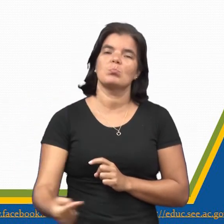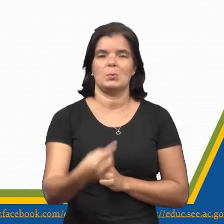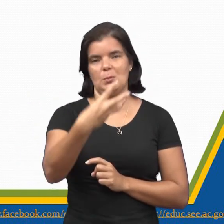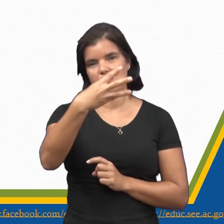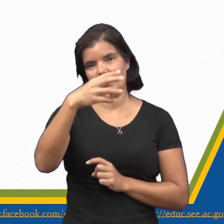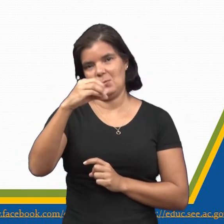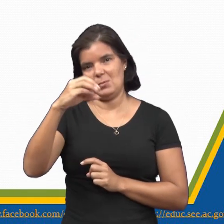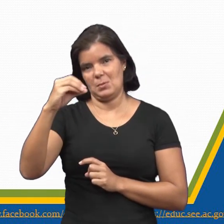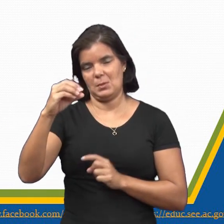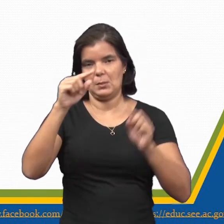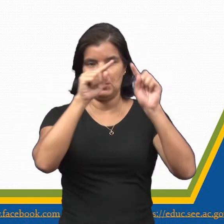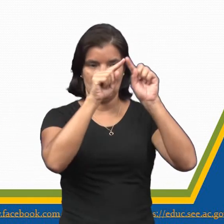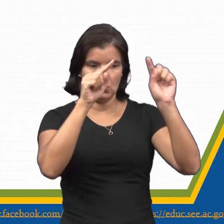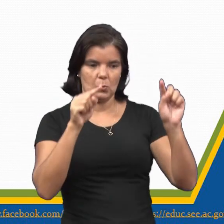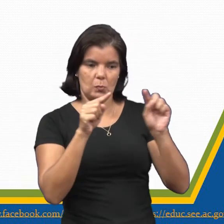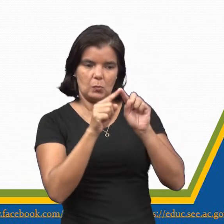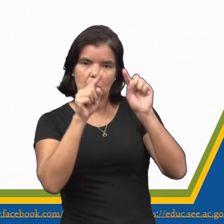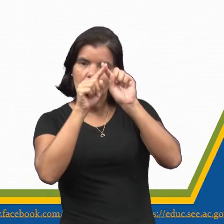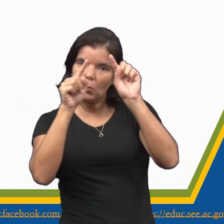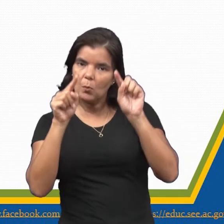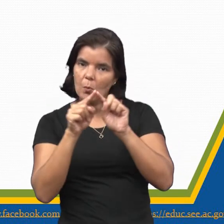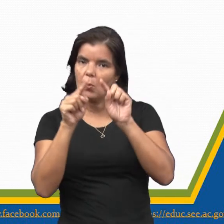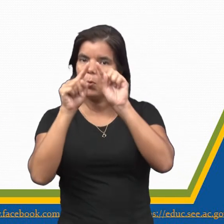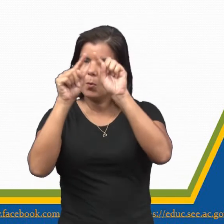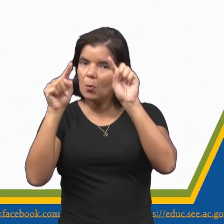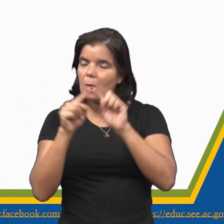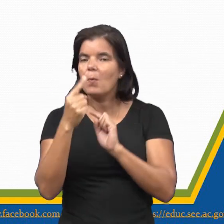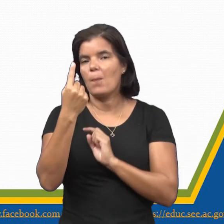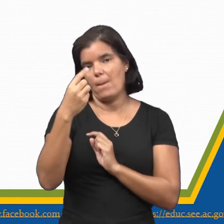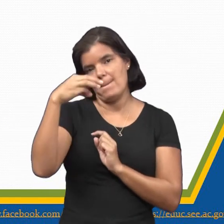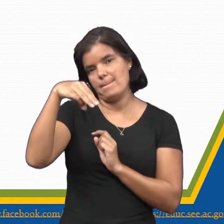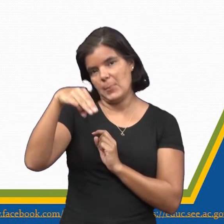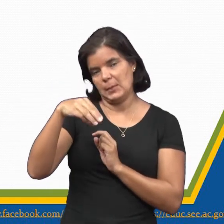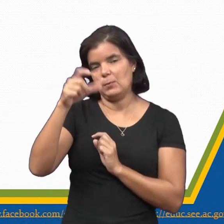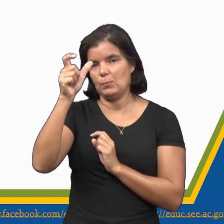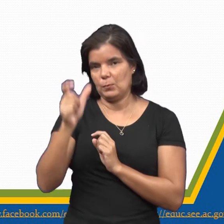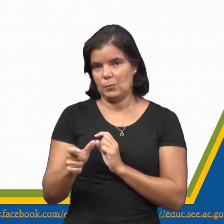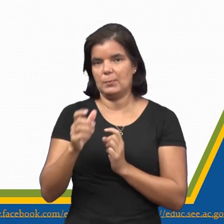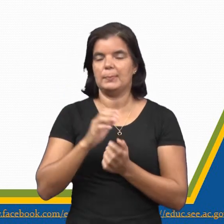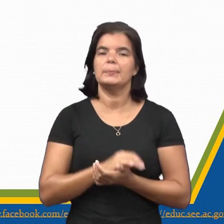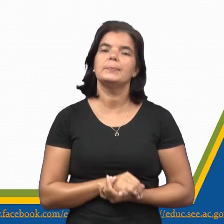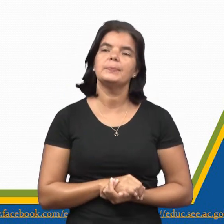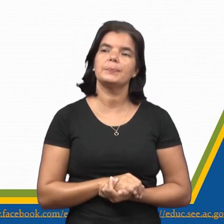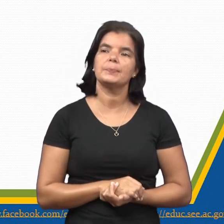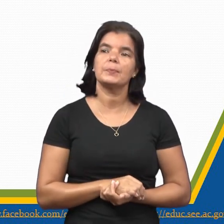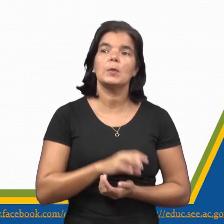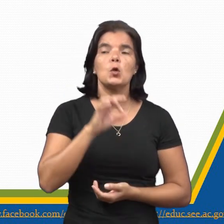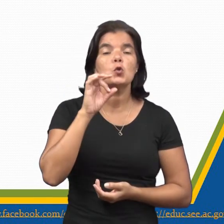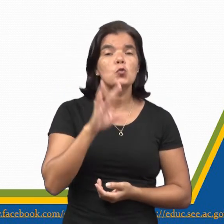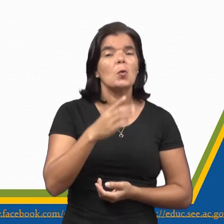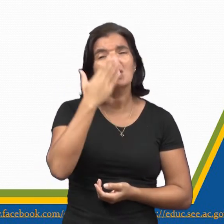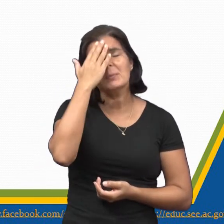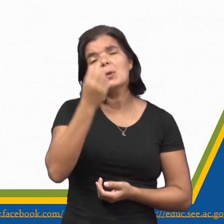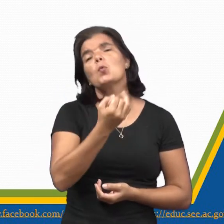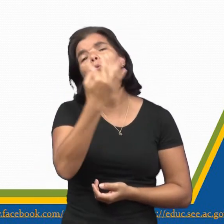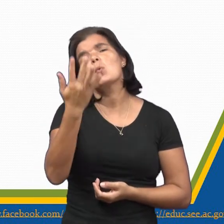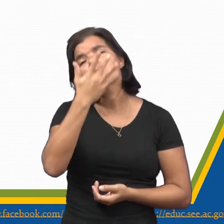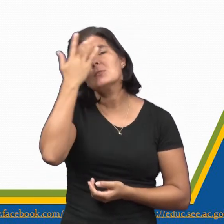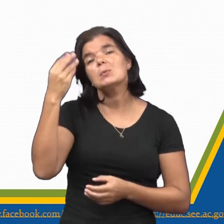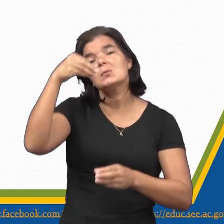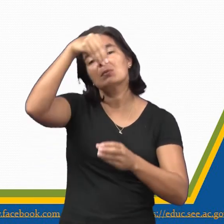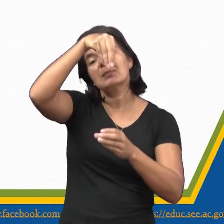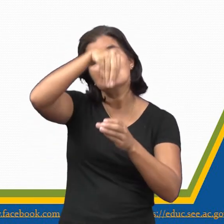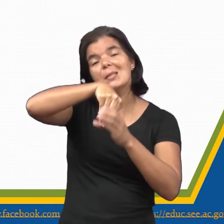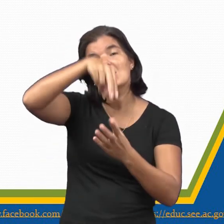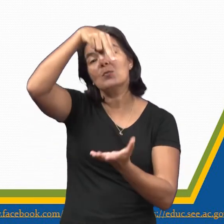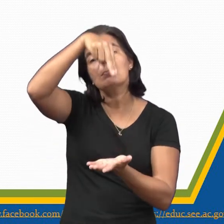metros quadrados, quadradinhos com metro de lado, né? Só que ele está querendo saber quantas pessoas cabem em